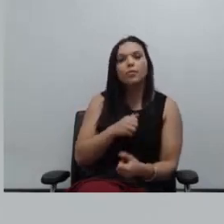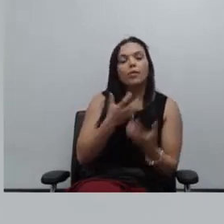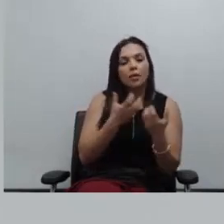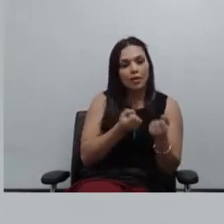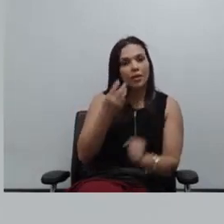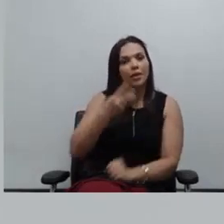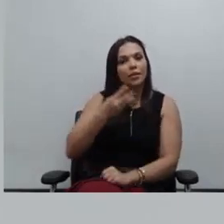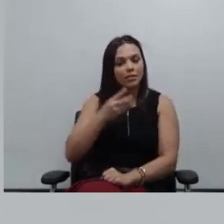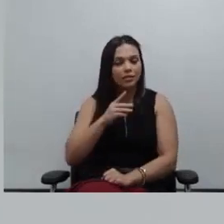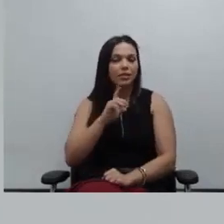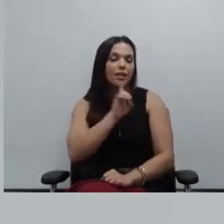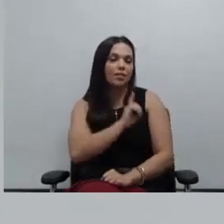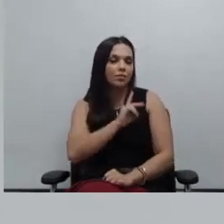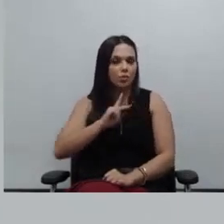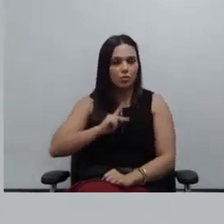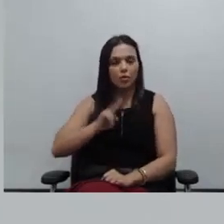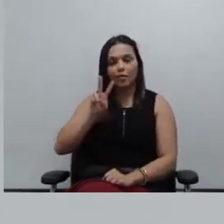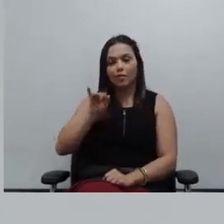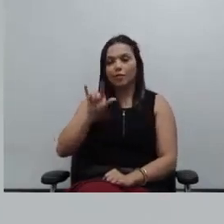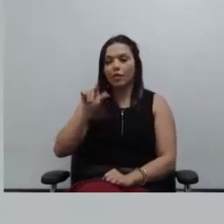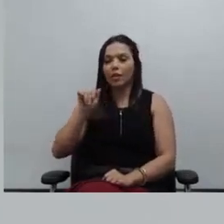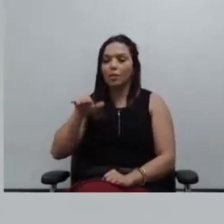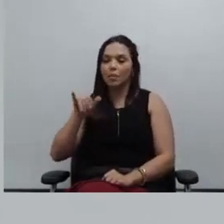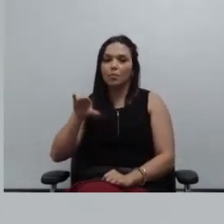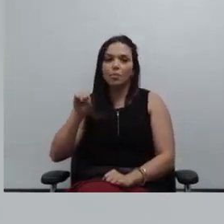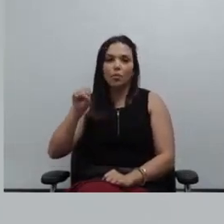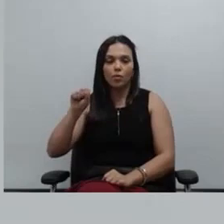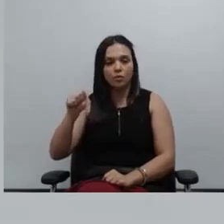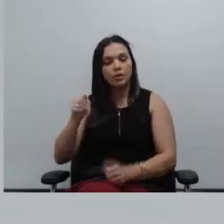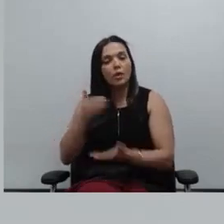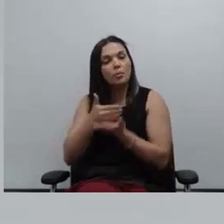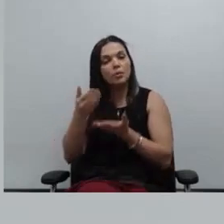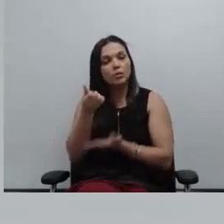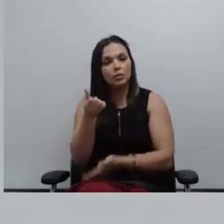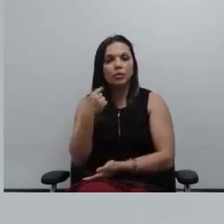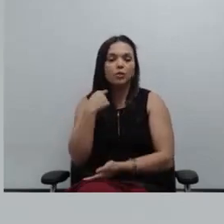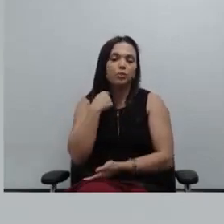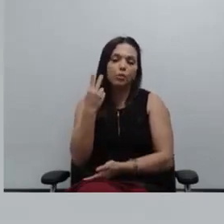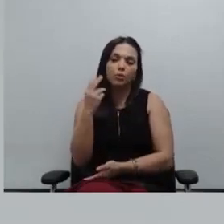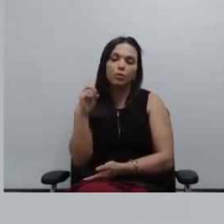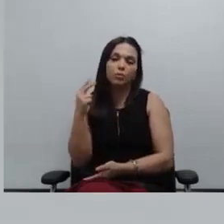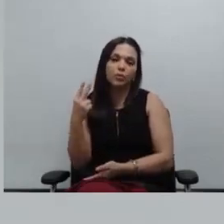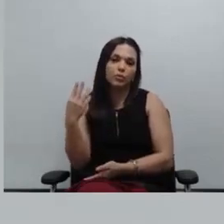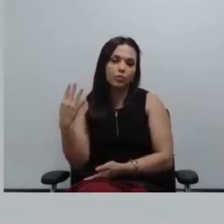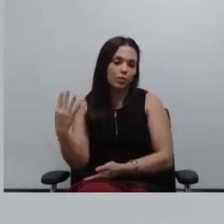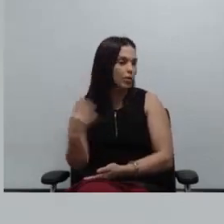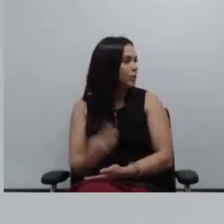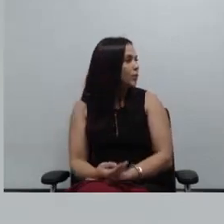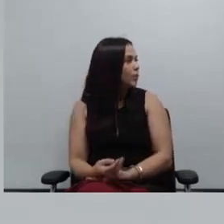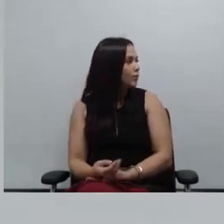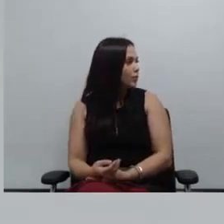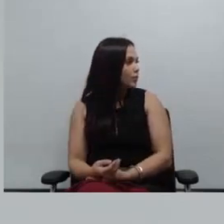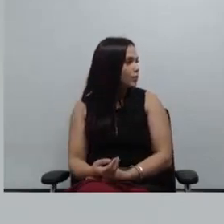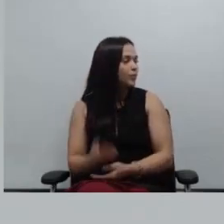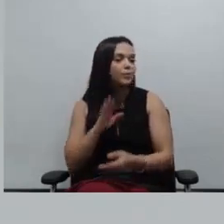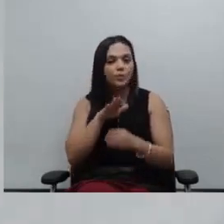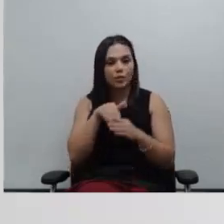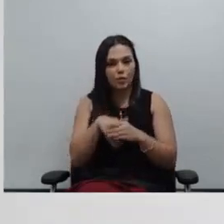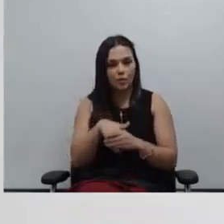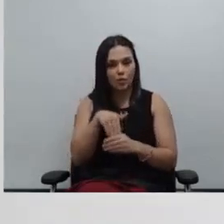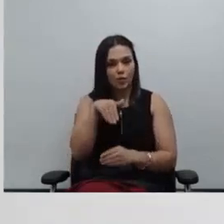3ª Defensoria Pública de Vila Mimosa a partir de 6 de maio de 2024. Seria o voto, excelentíssima